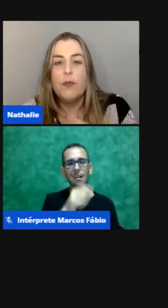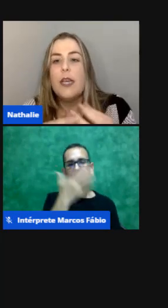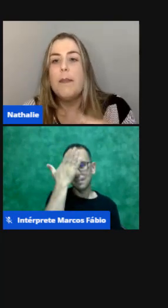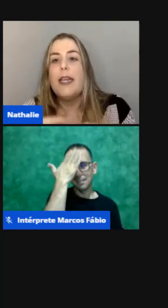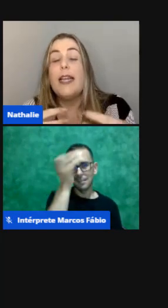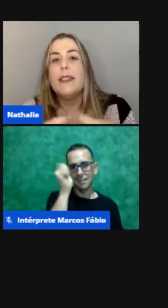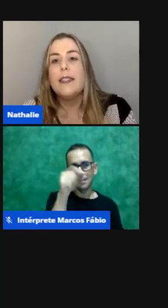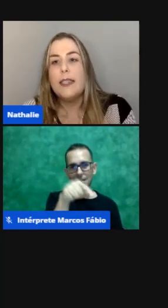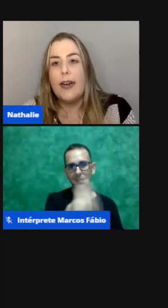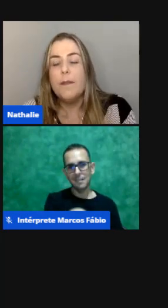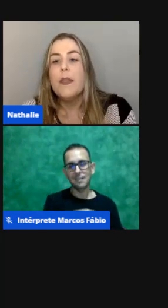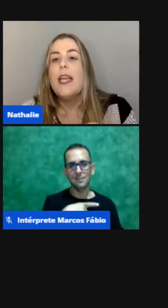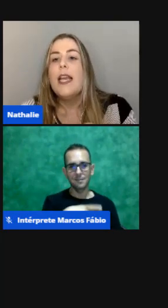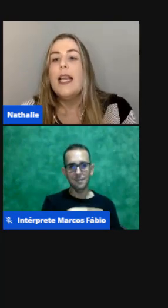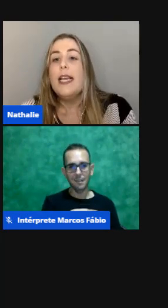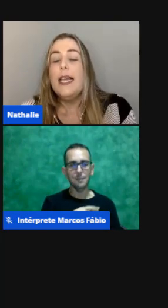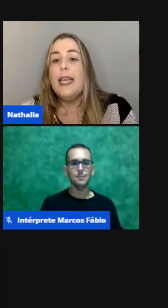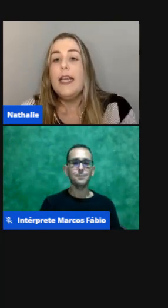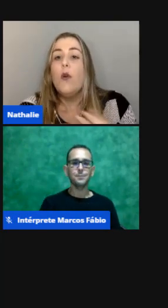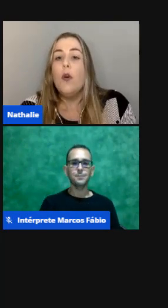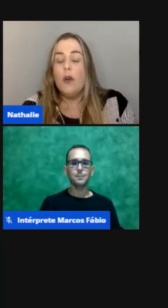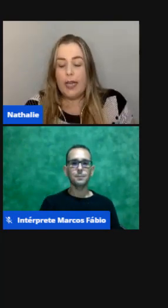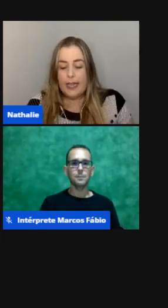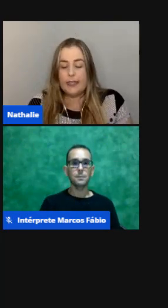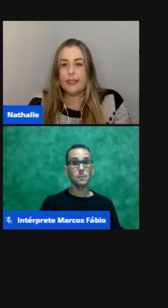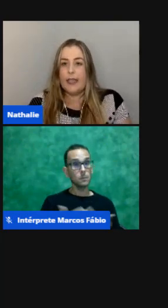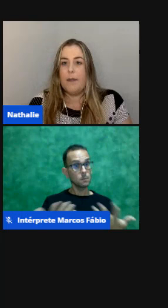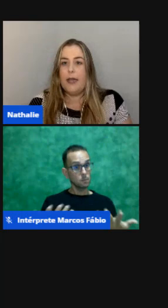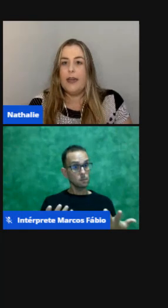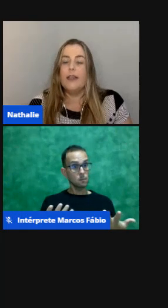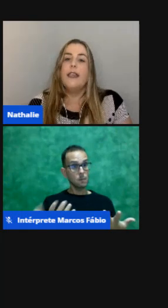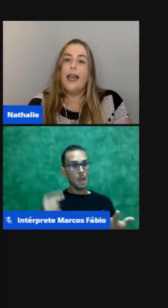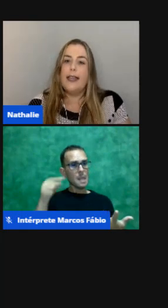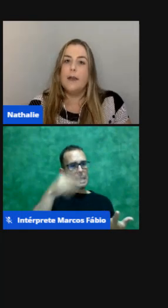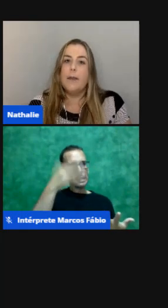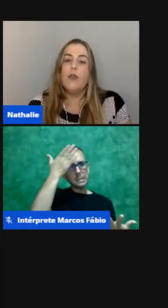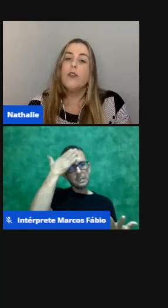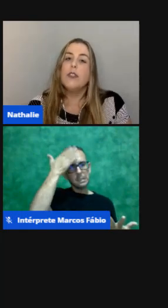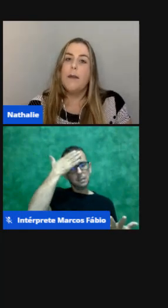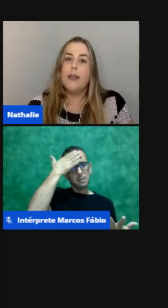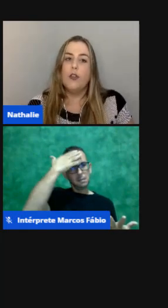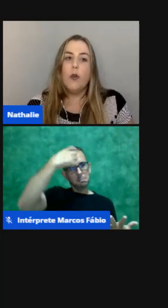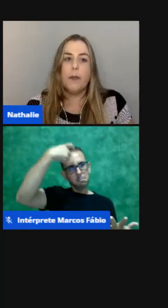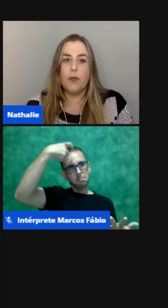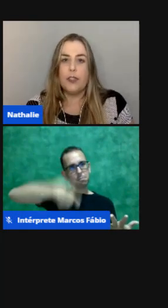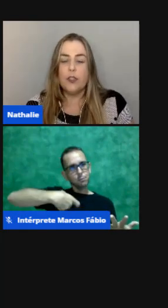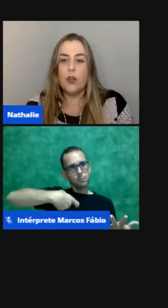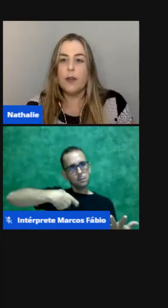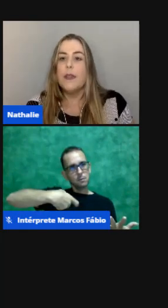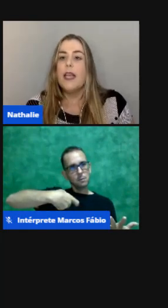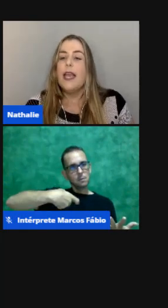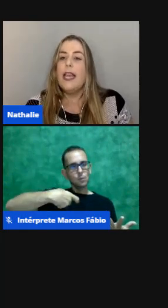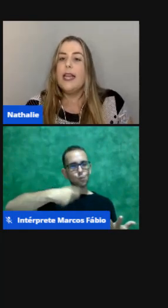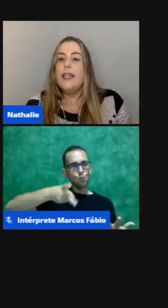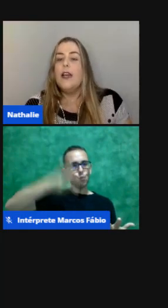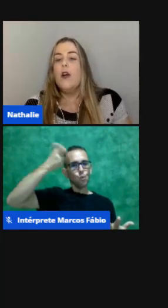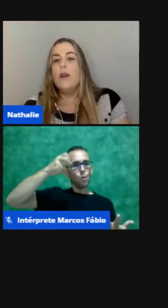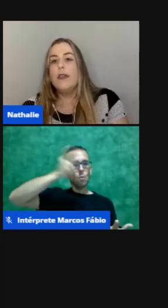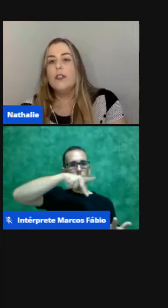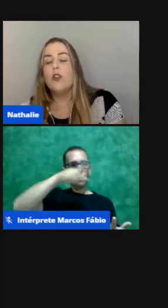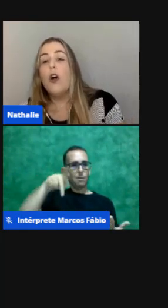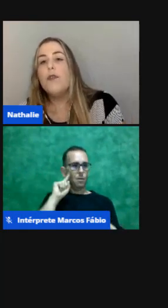divulgação, um saber a ensinar. E esse saber, que é também o saber do professor,